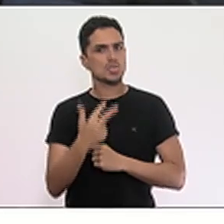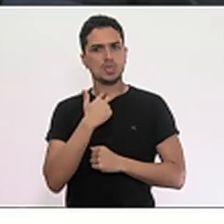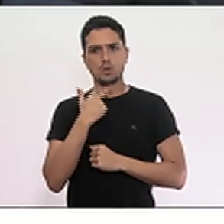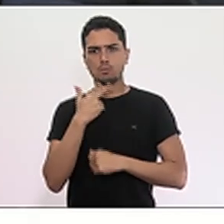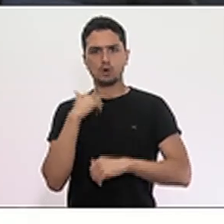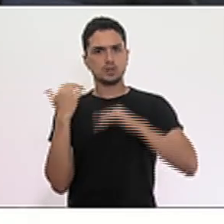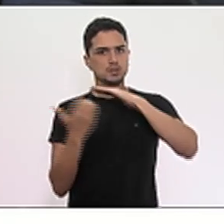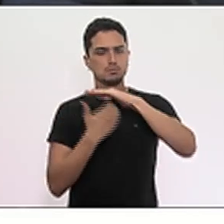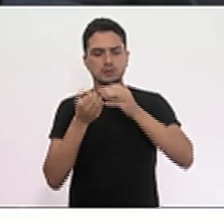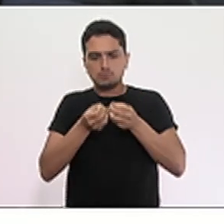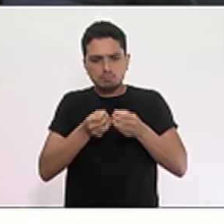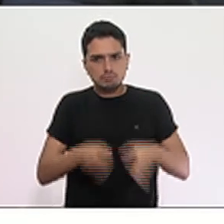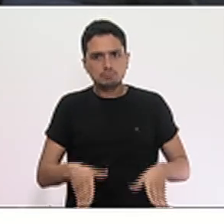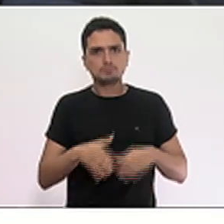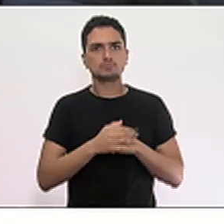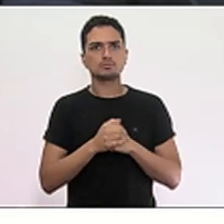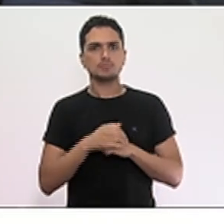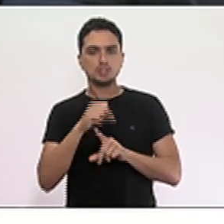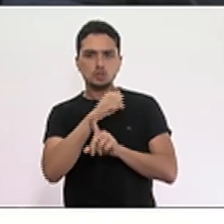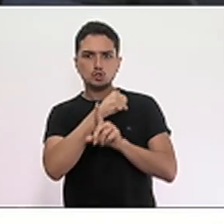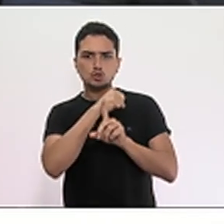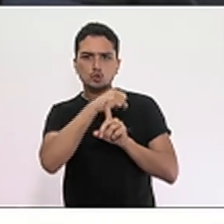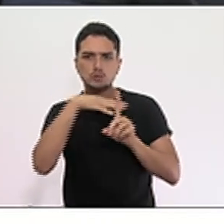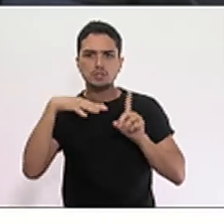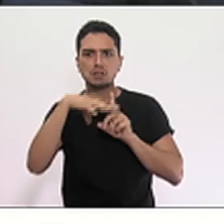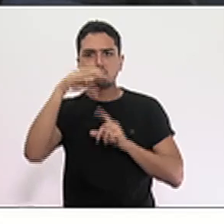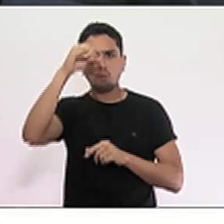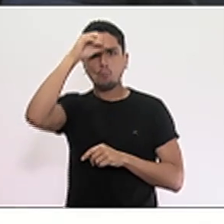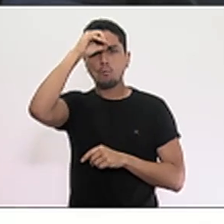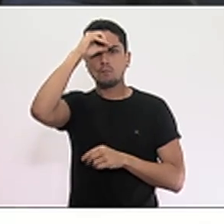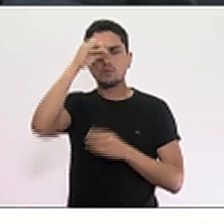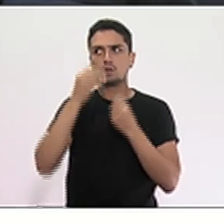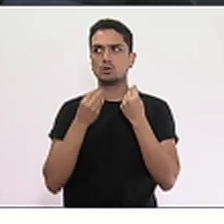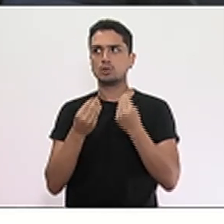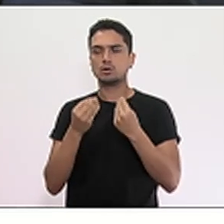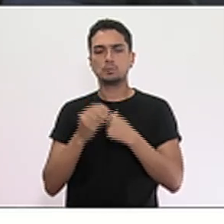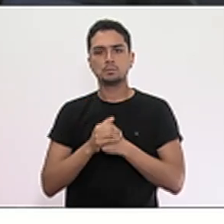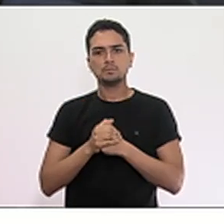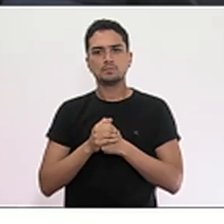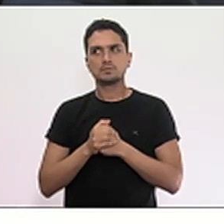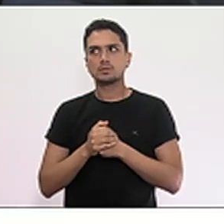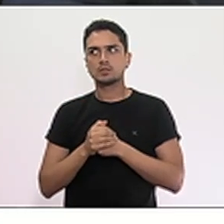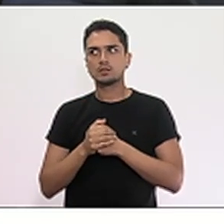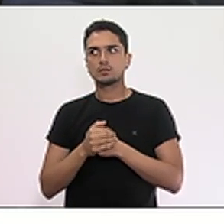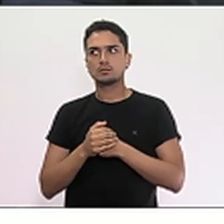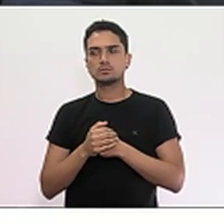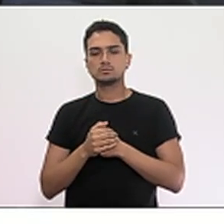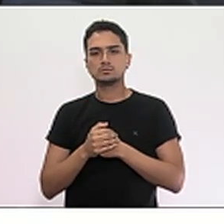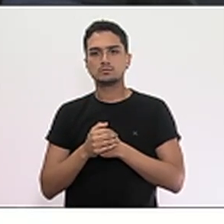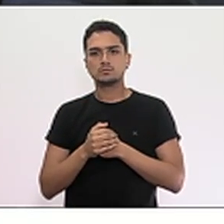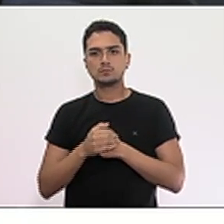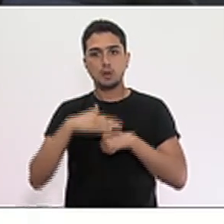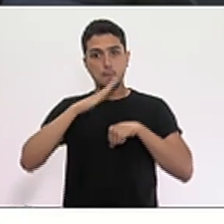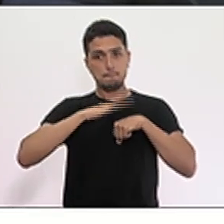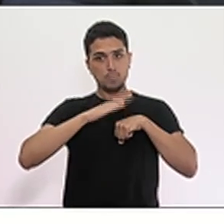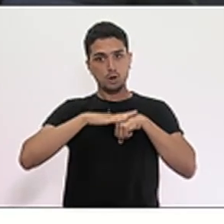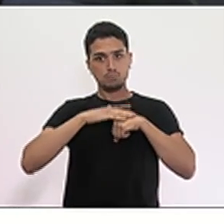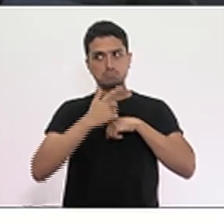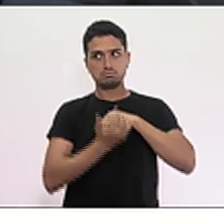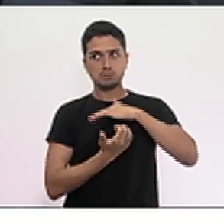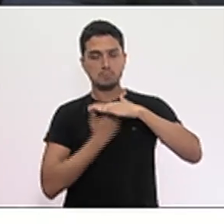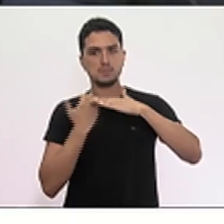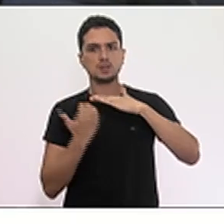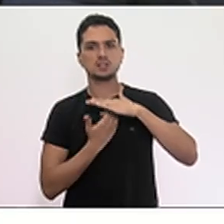pela sociedade. Muitas das vezes está sendo produzido pela própria empresa para justificar